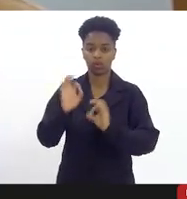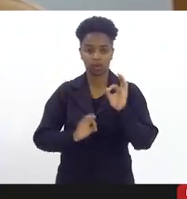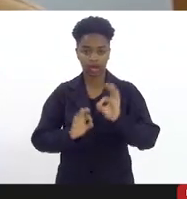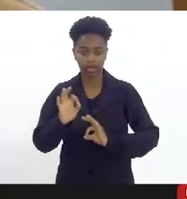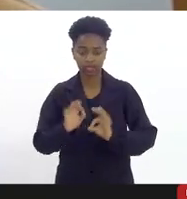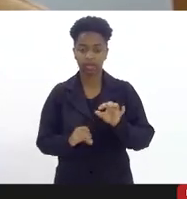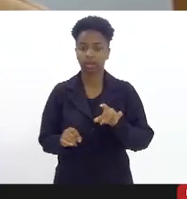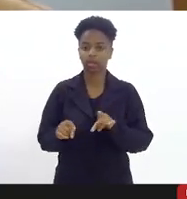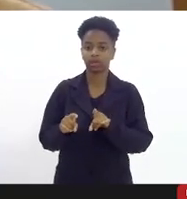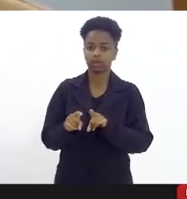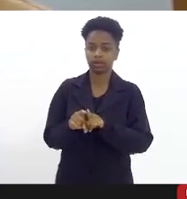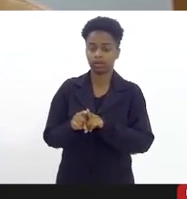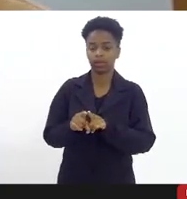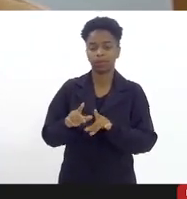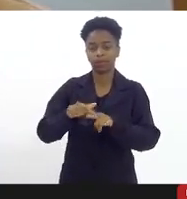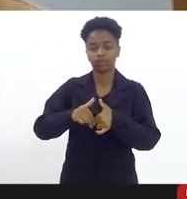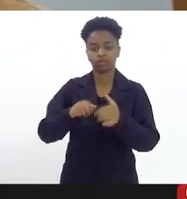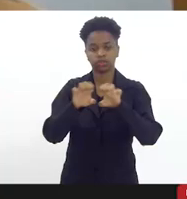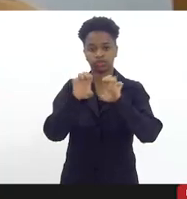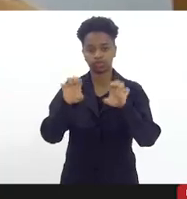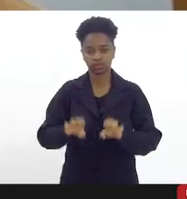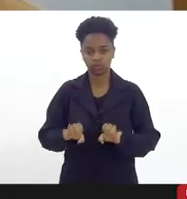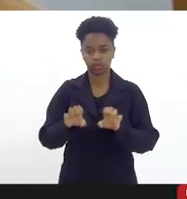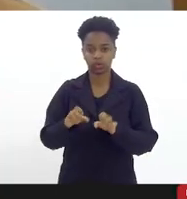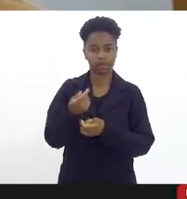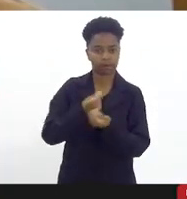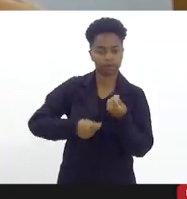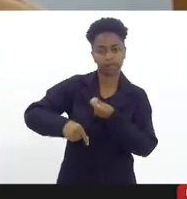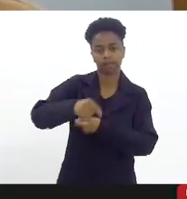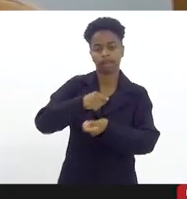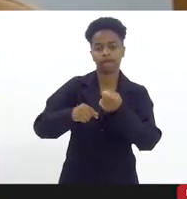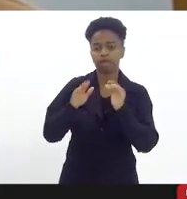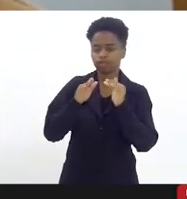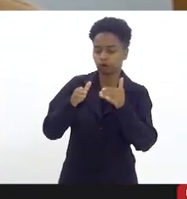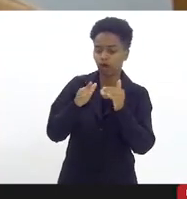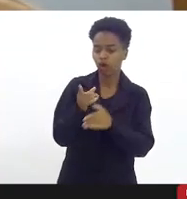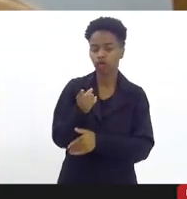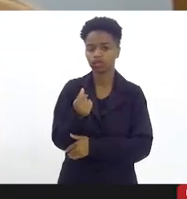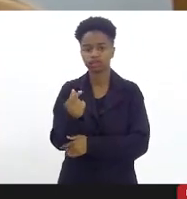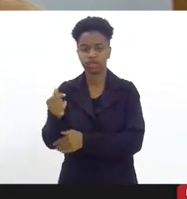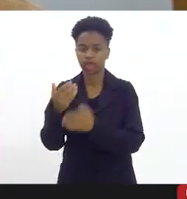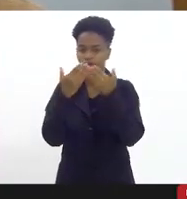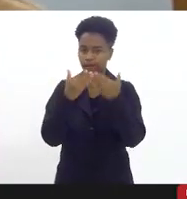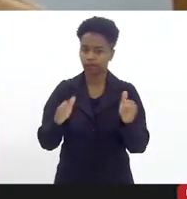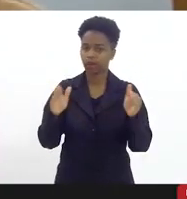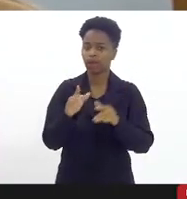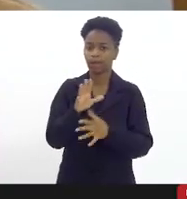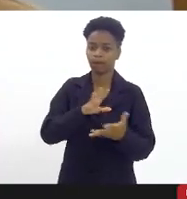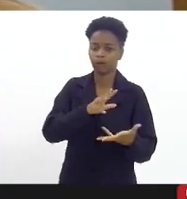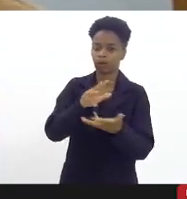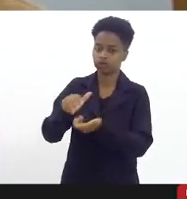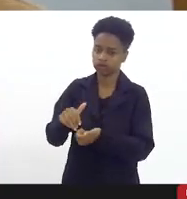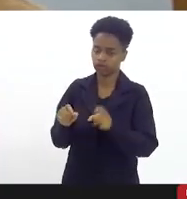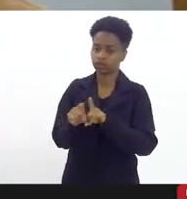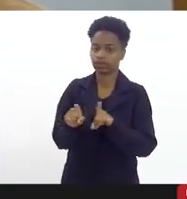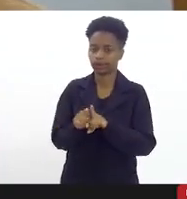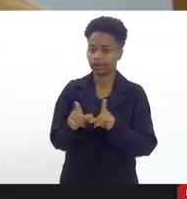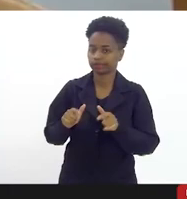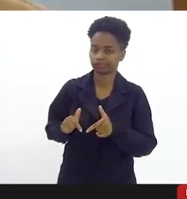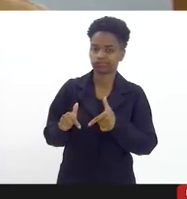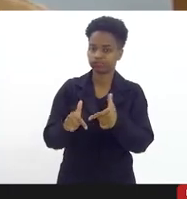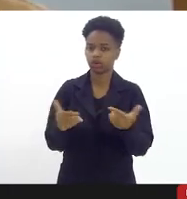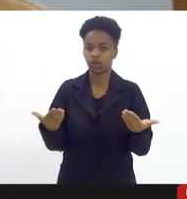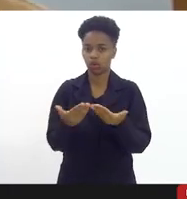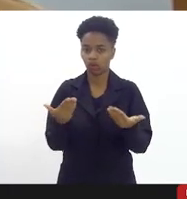é por estruturas mercantize de capitais abertos internacionais inclusive que operam